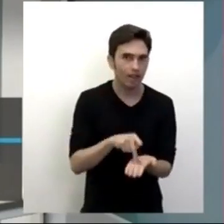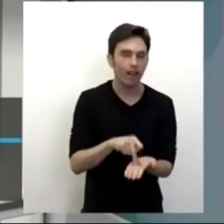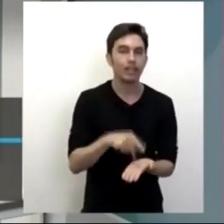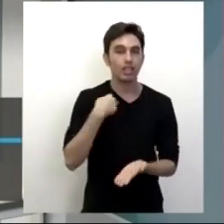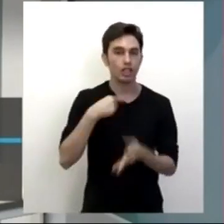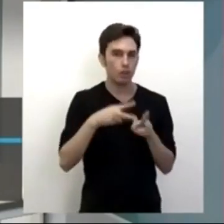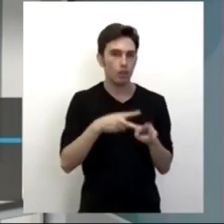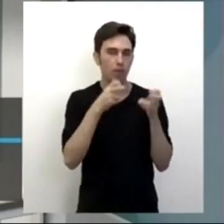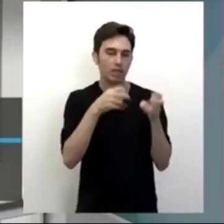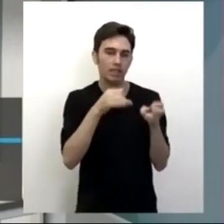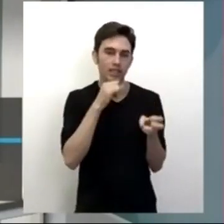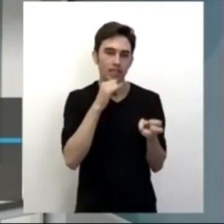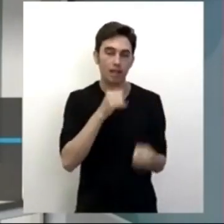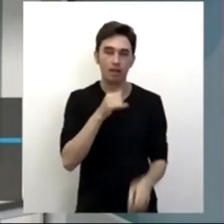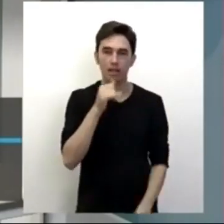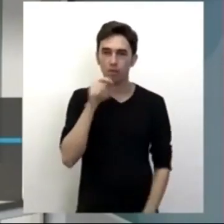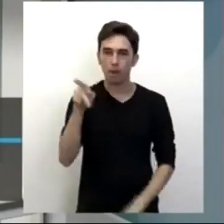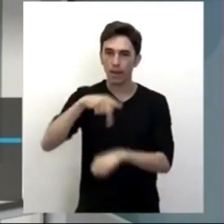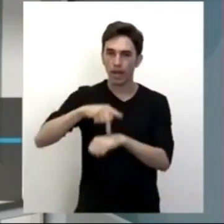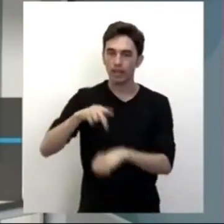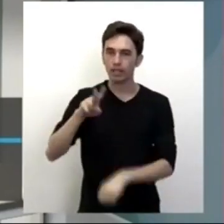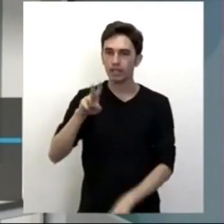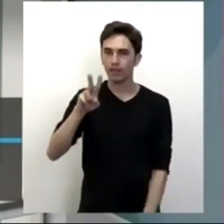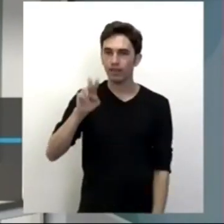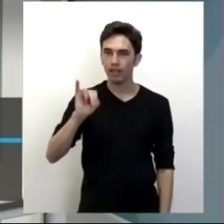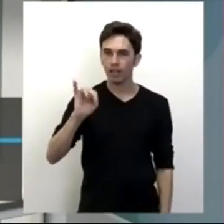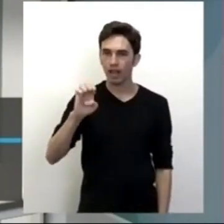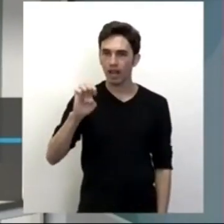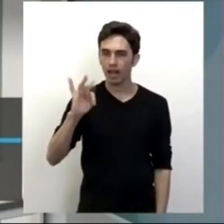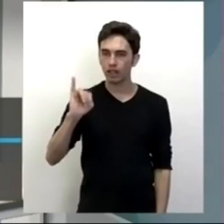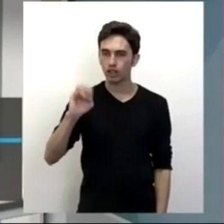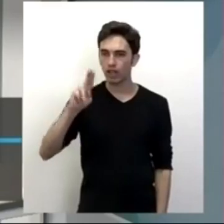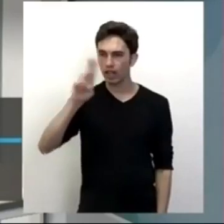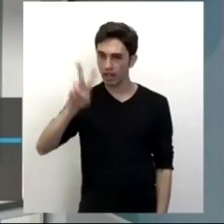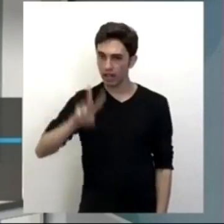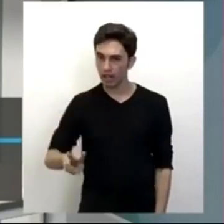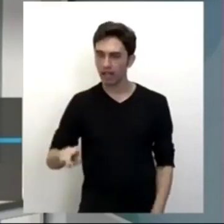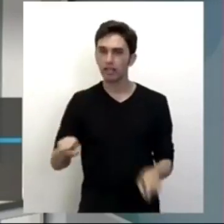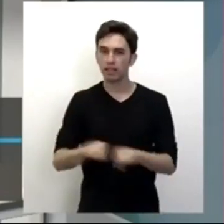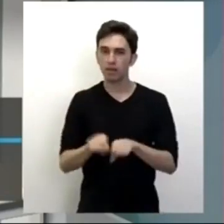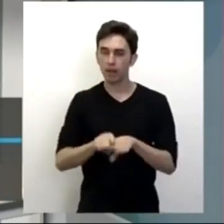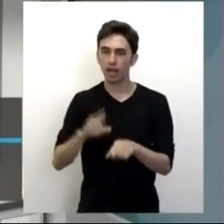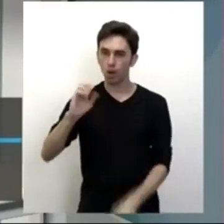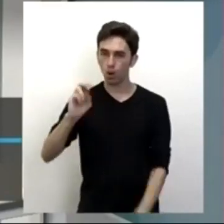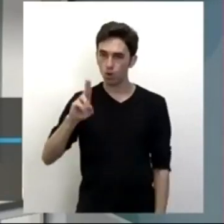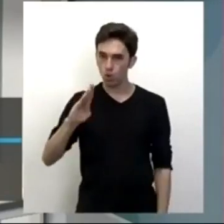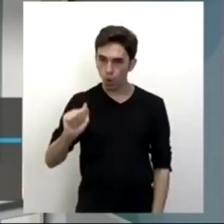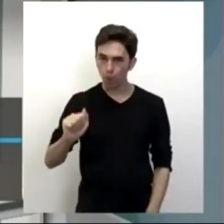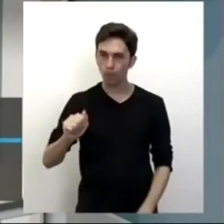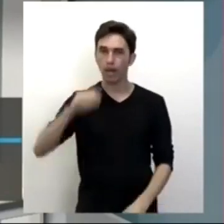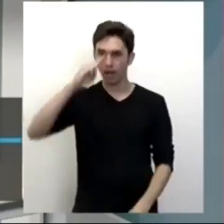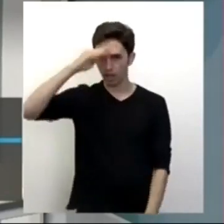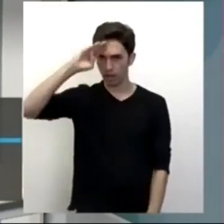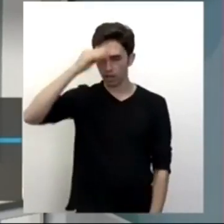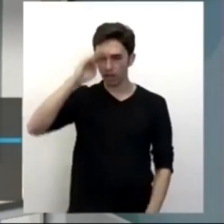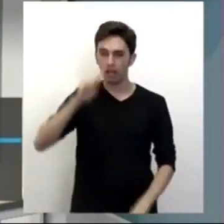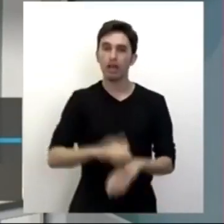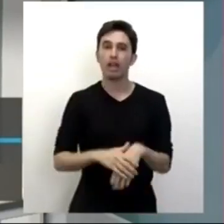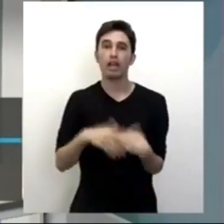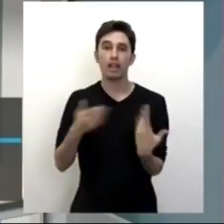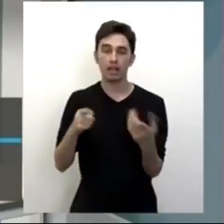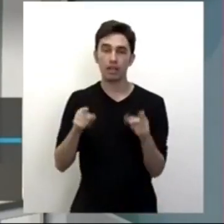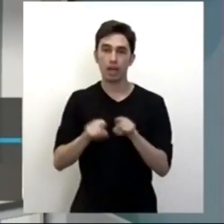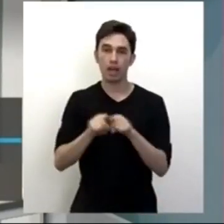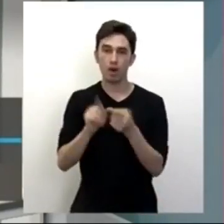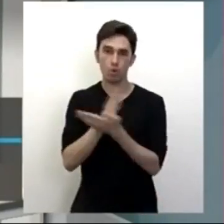no Vietnã, Cuba, na União Soviética, eles tomaram as formas daqueles que estavam liderando. Então,